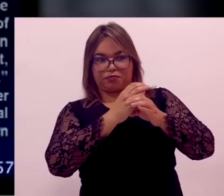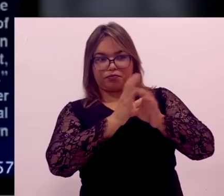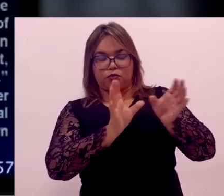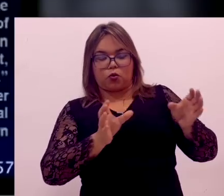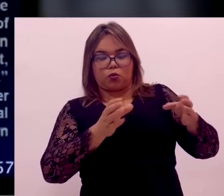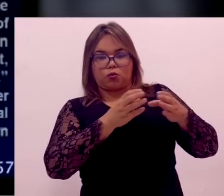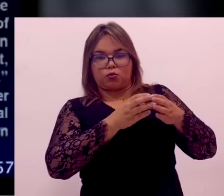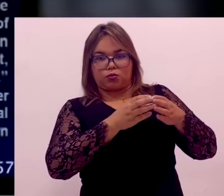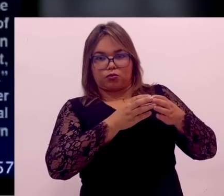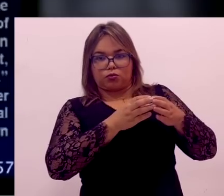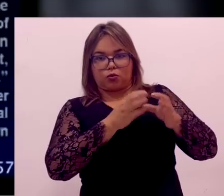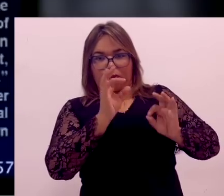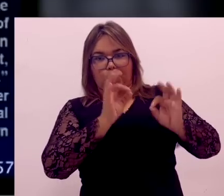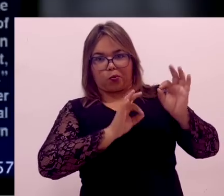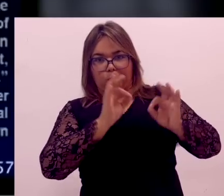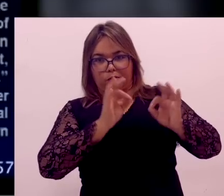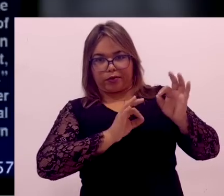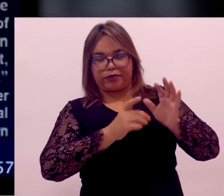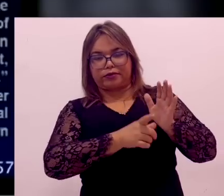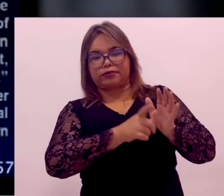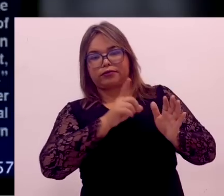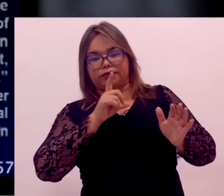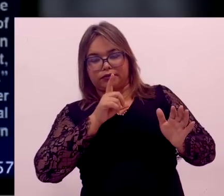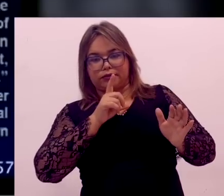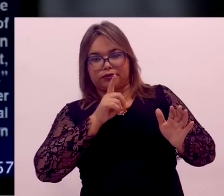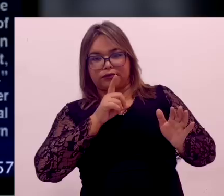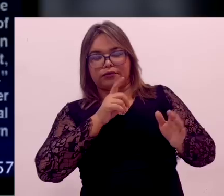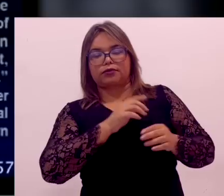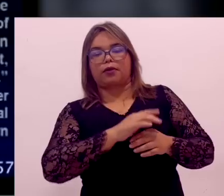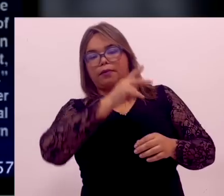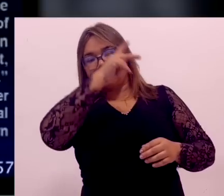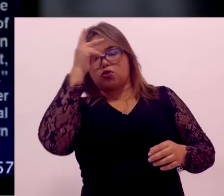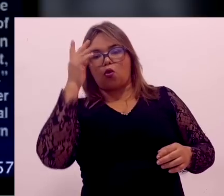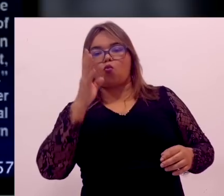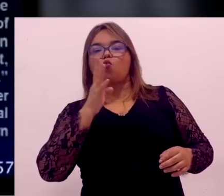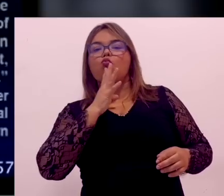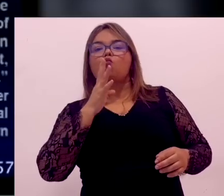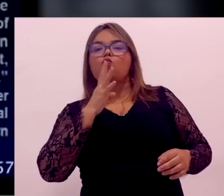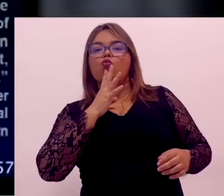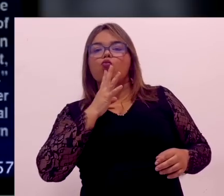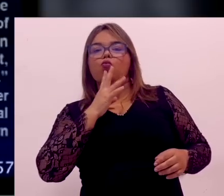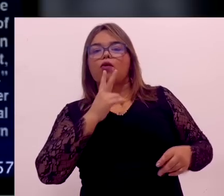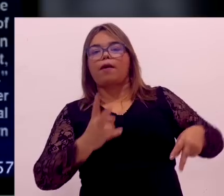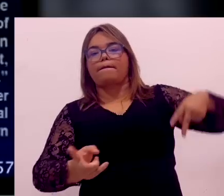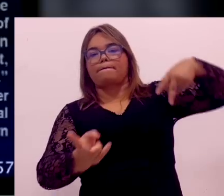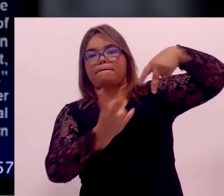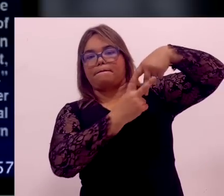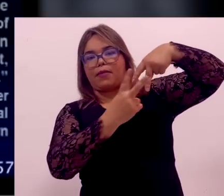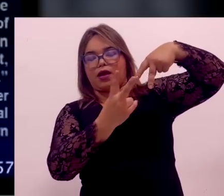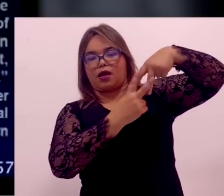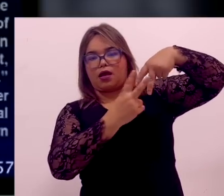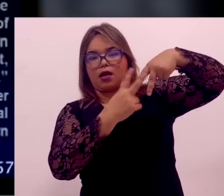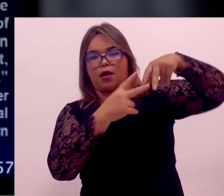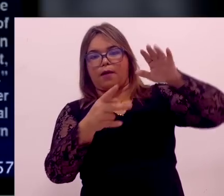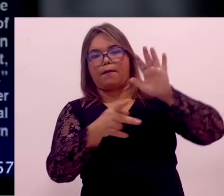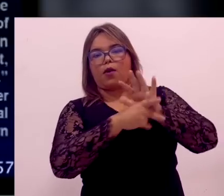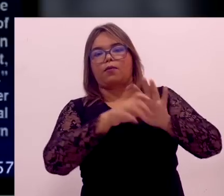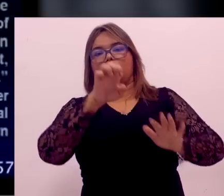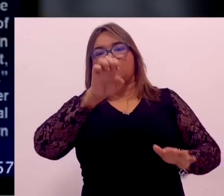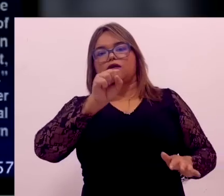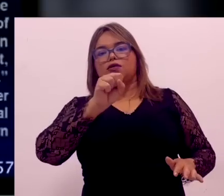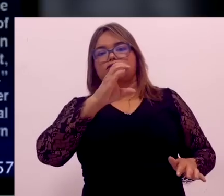ordem condenada organizou e instituiu o que depois veio a ser conhecido como a maçonaria